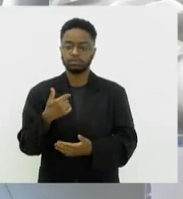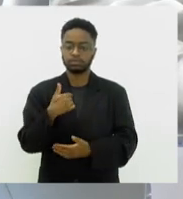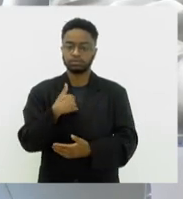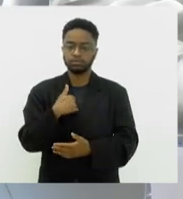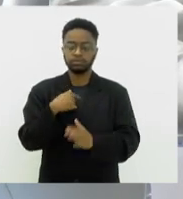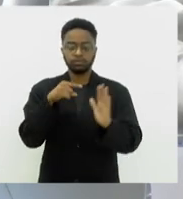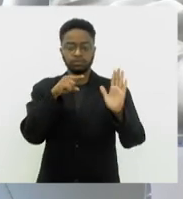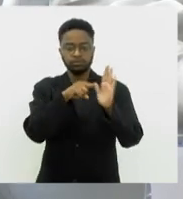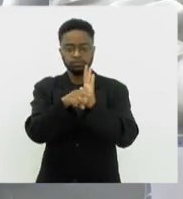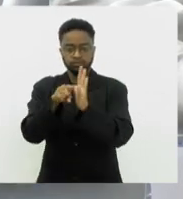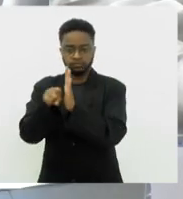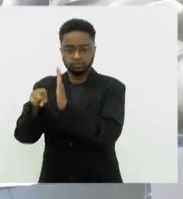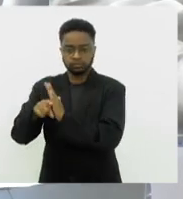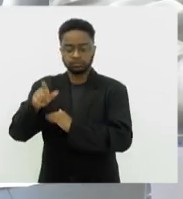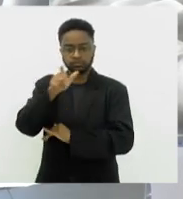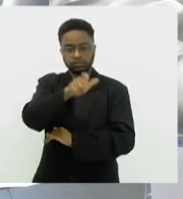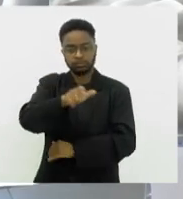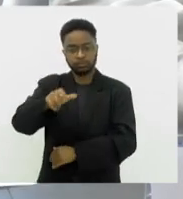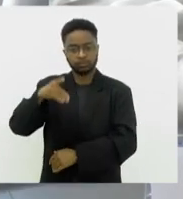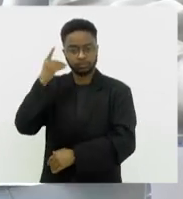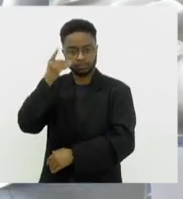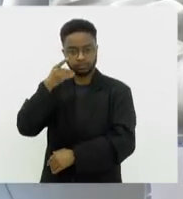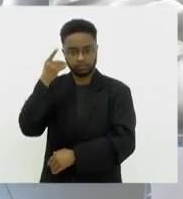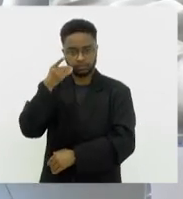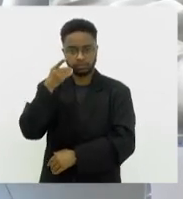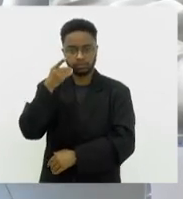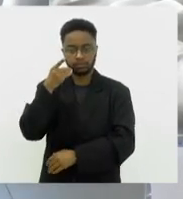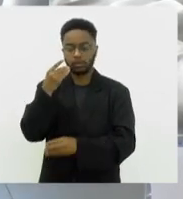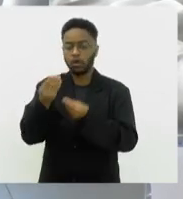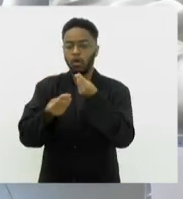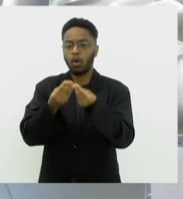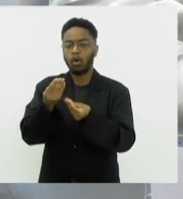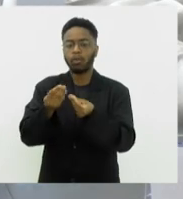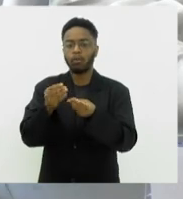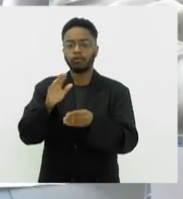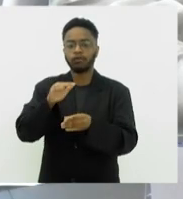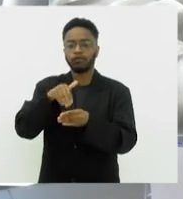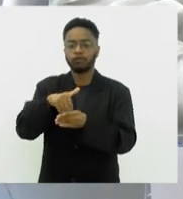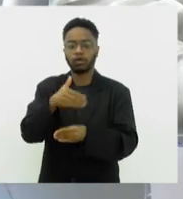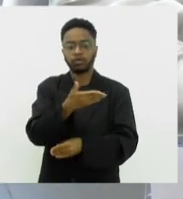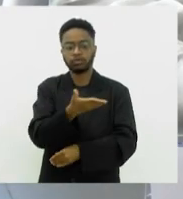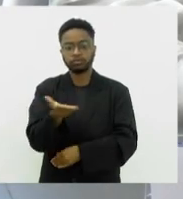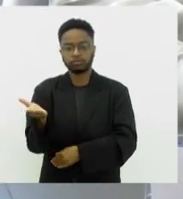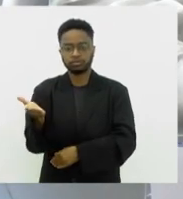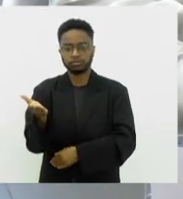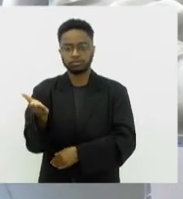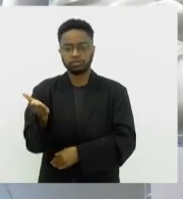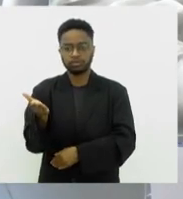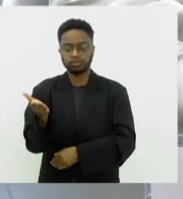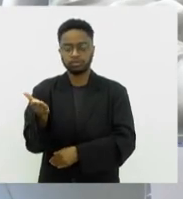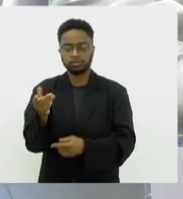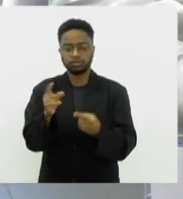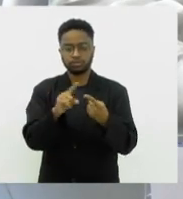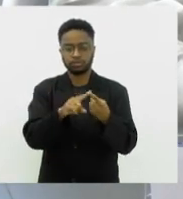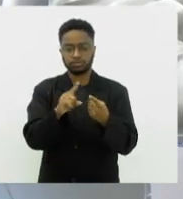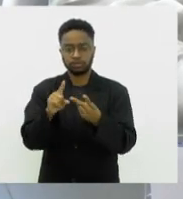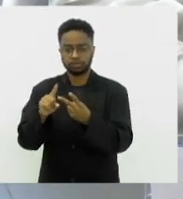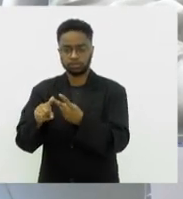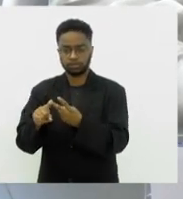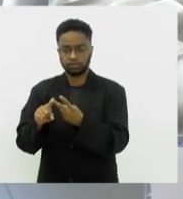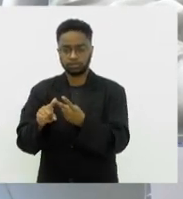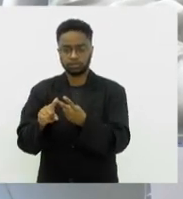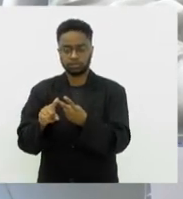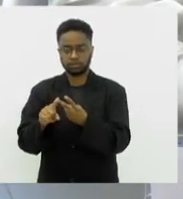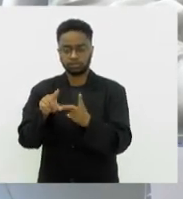vossas excelências deputados e deputadas como votam nestas duas eh